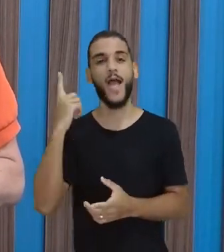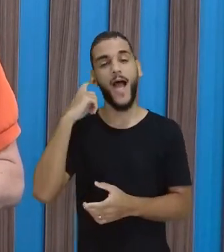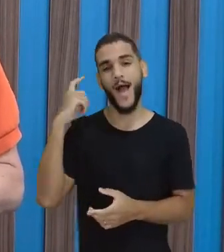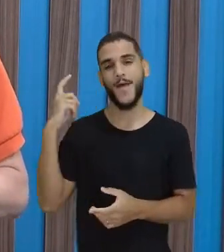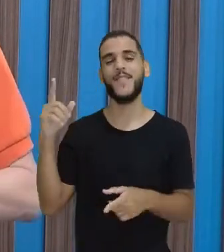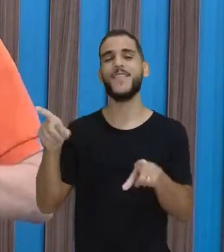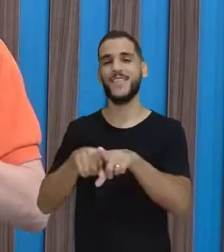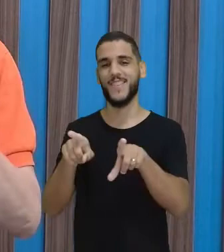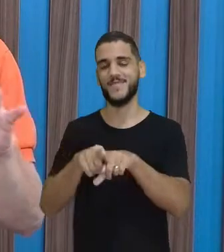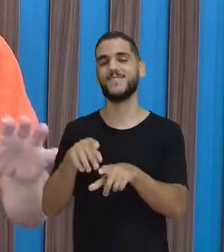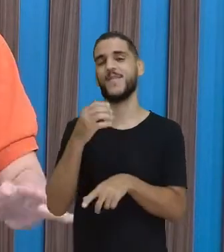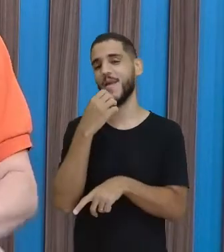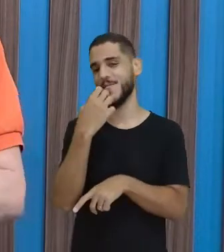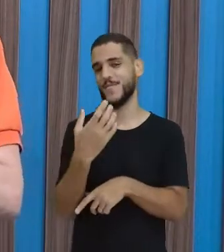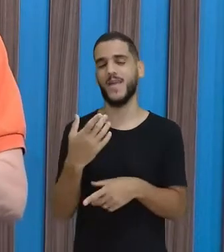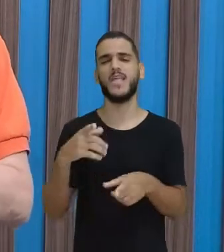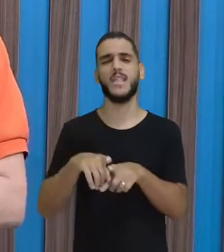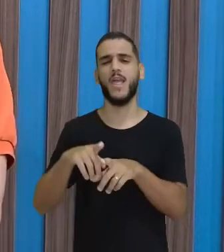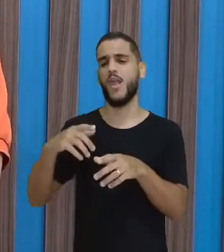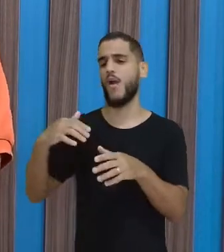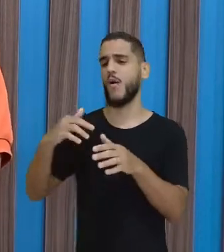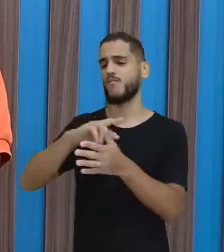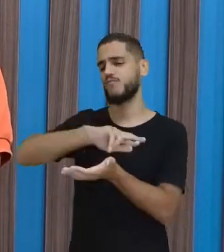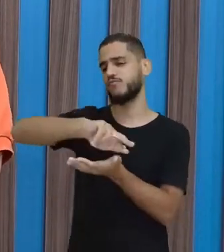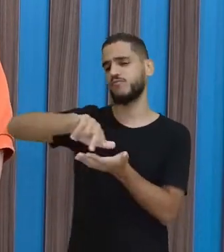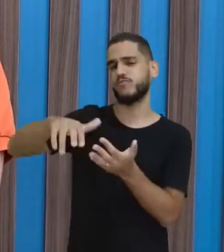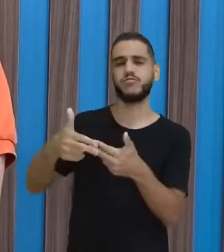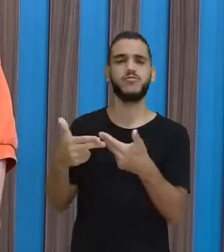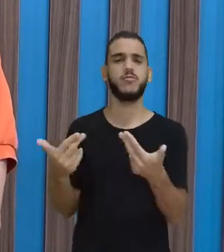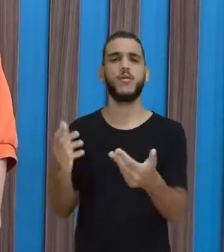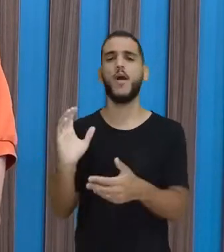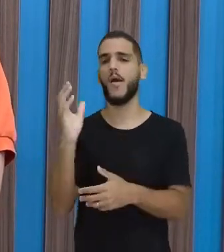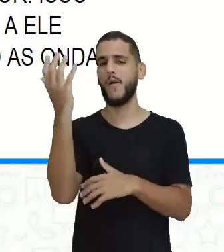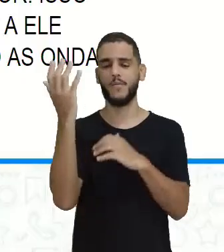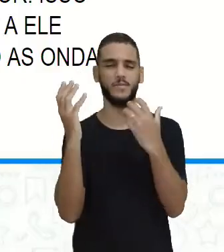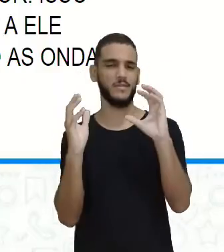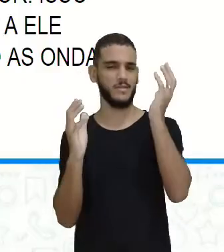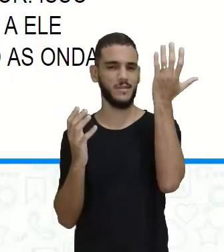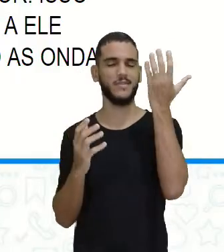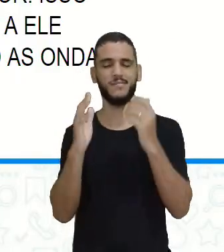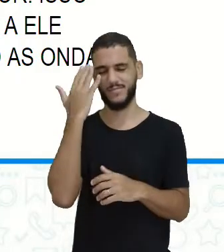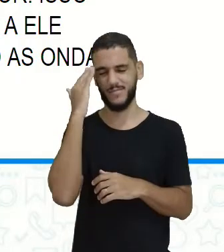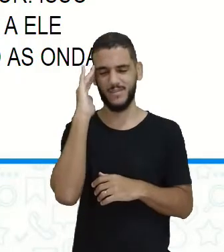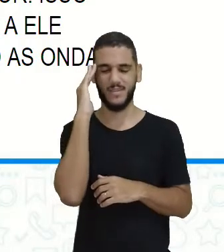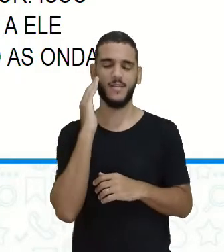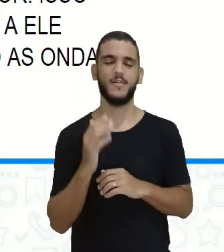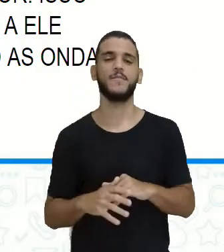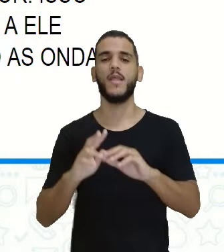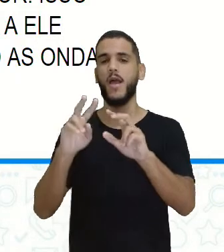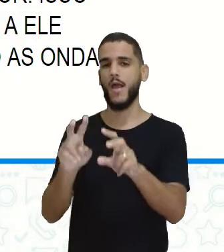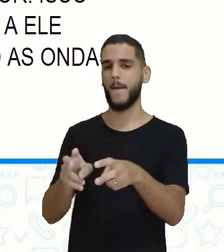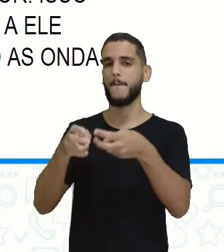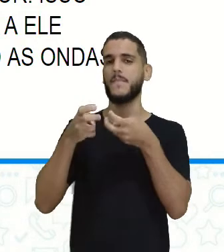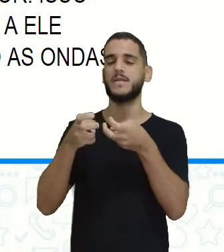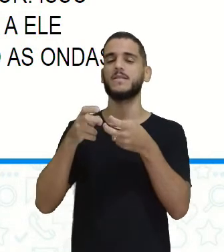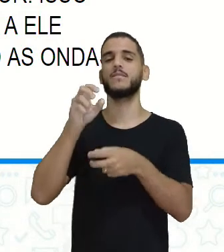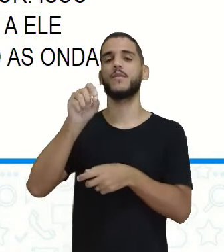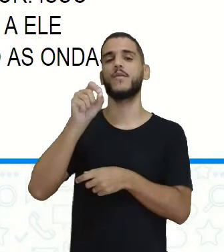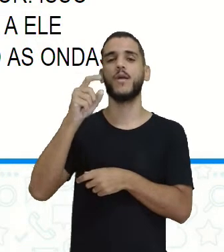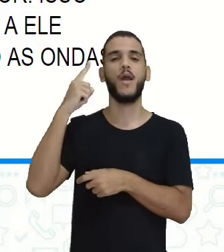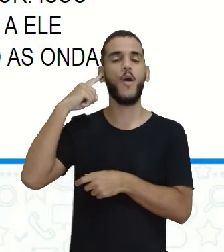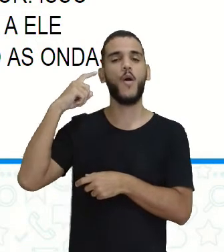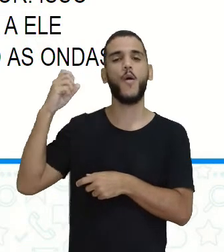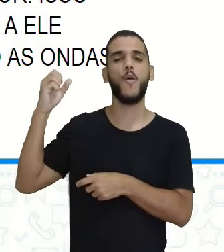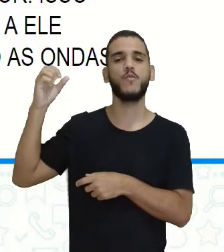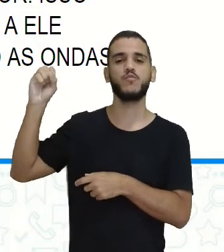está funcionando, então tem uma série de coisas aí que estão funcionando para acontecer a percepção do som,